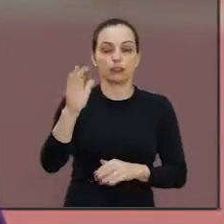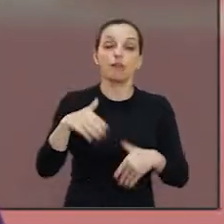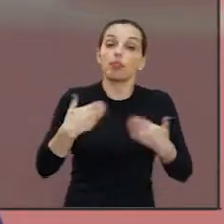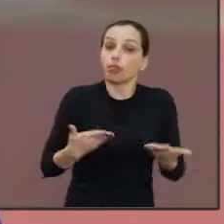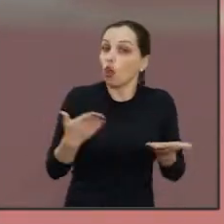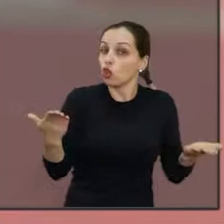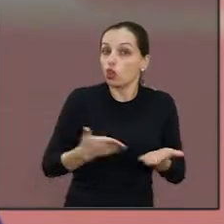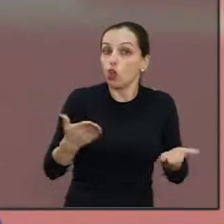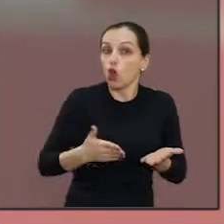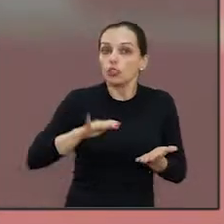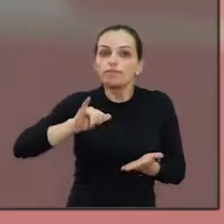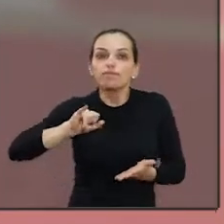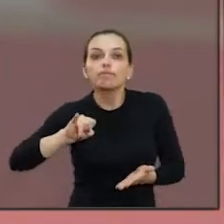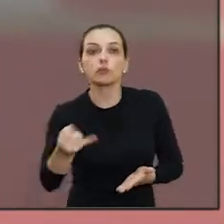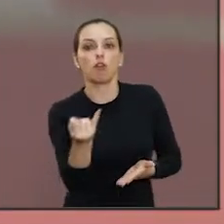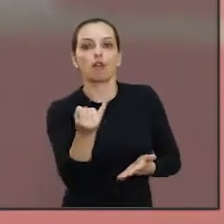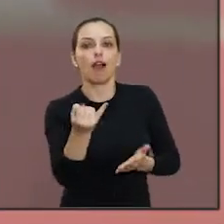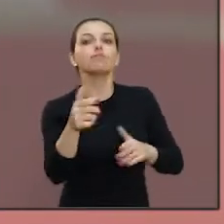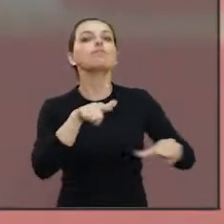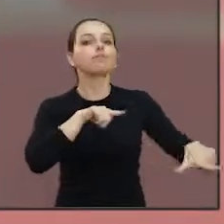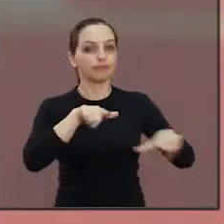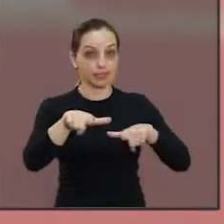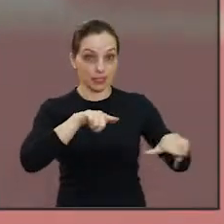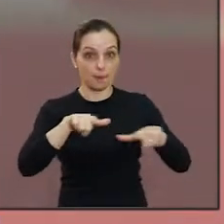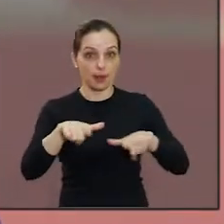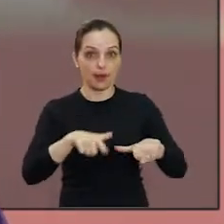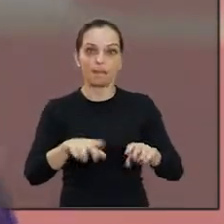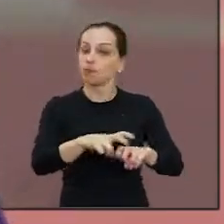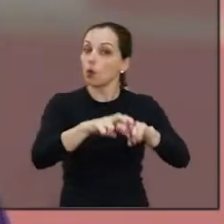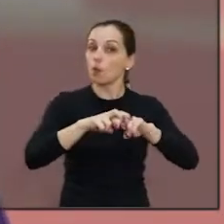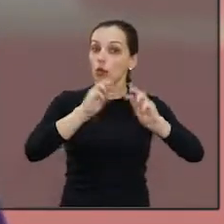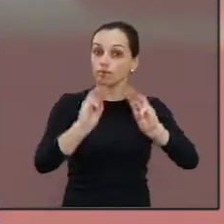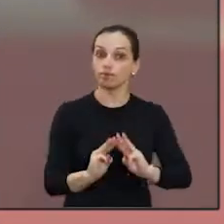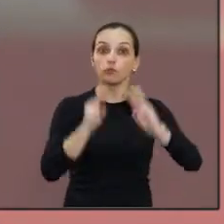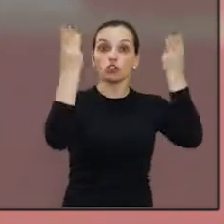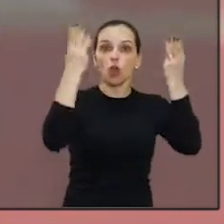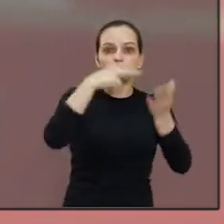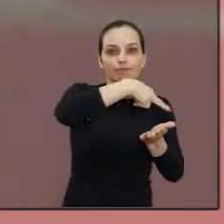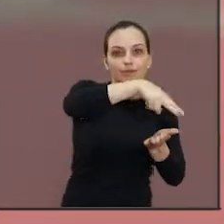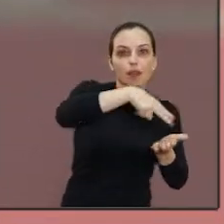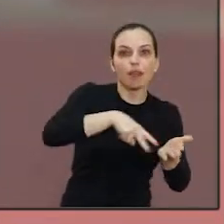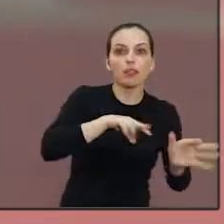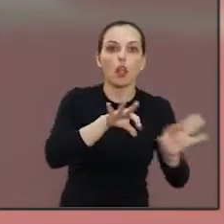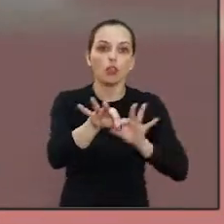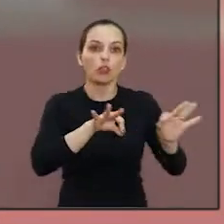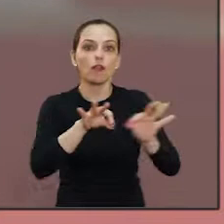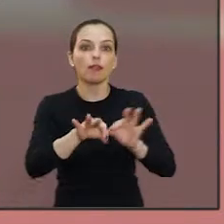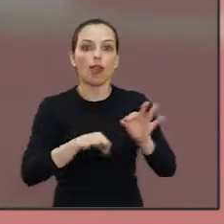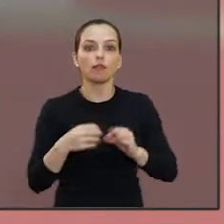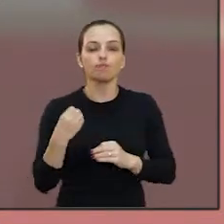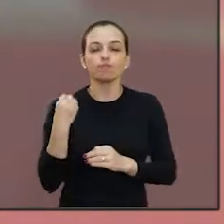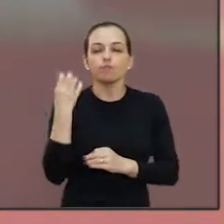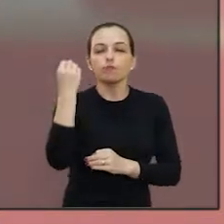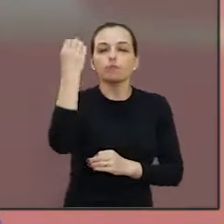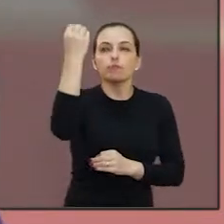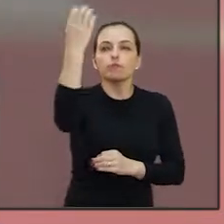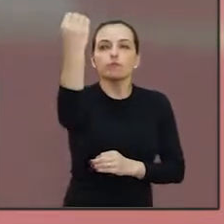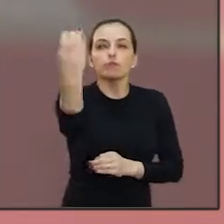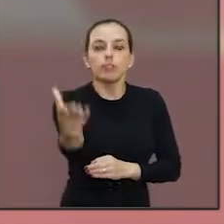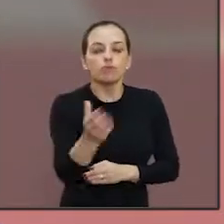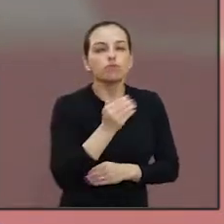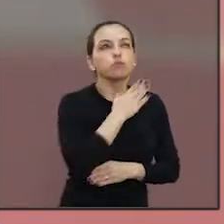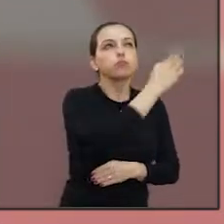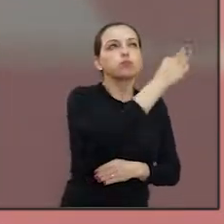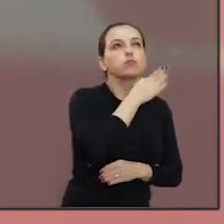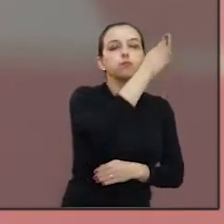Então o que você tem de concreto é o dia de hoje, é o presente. E aí saiu o Presente Precioso em torno disso. Foi uma história linda,